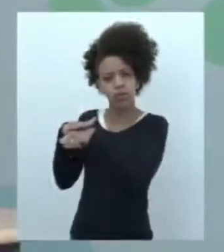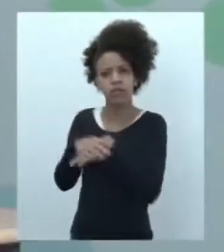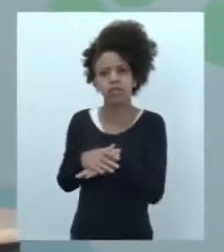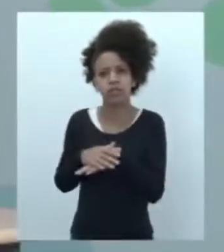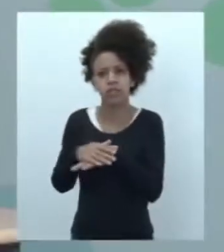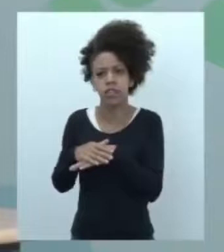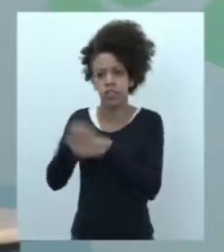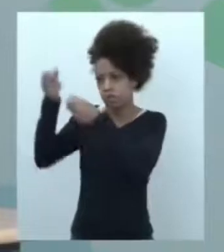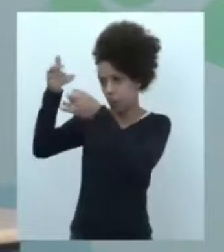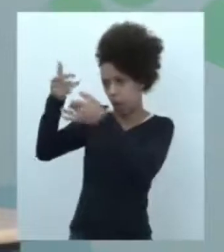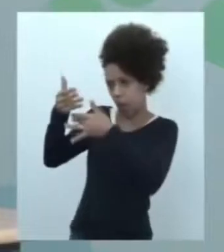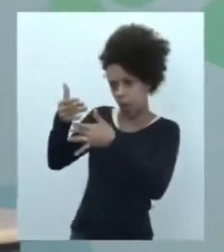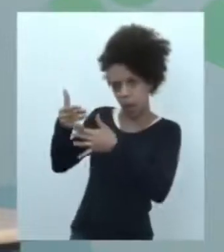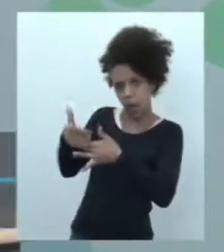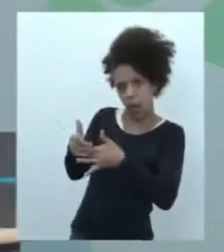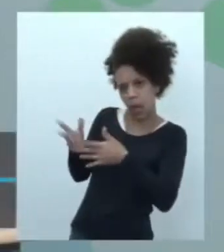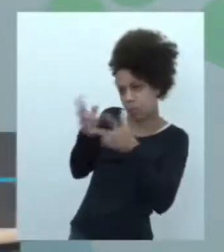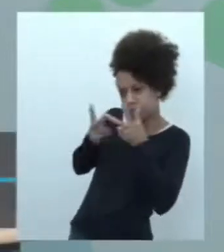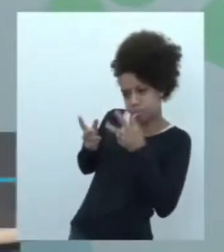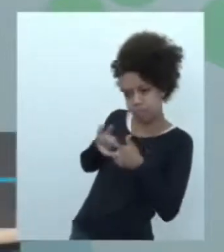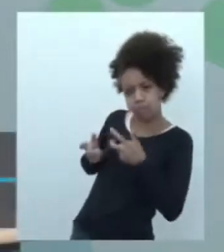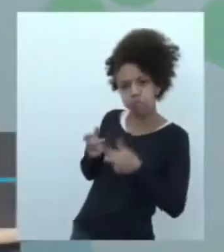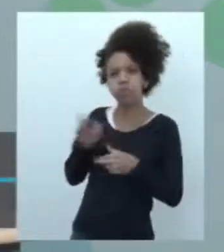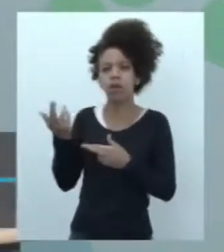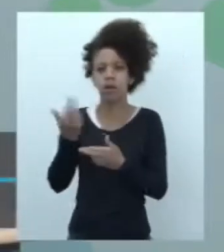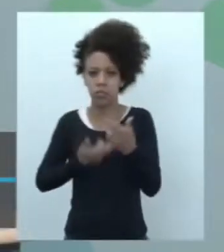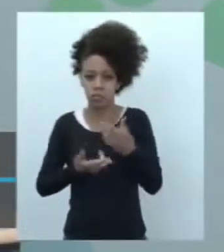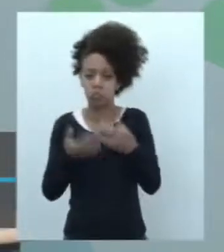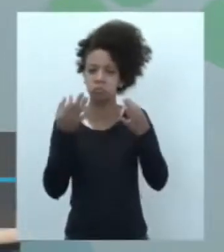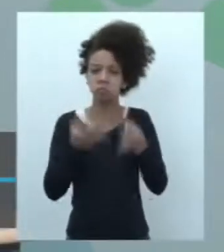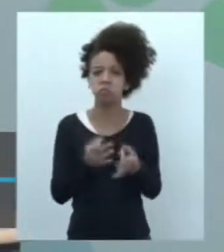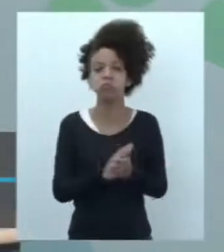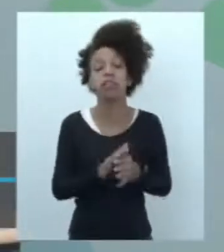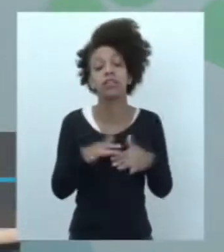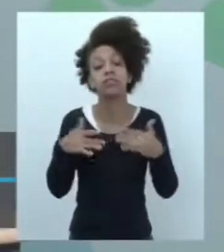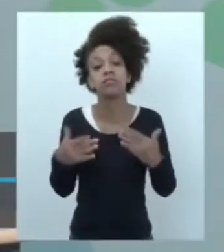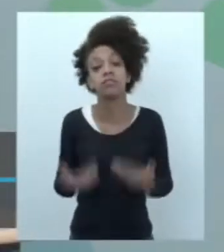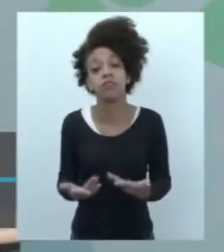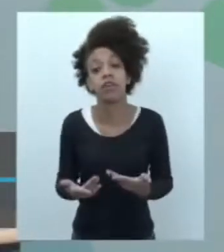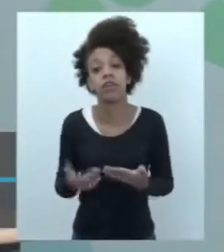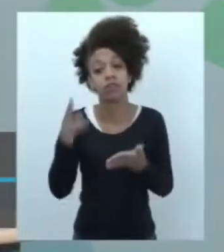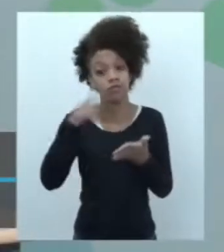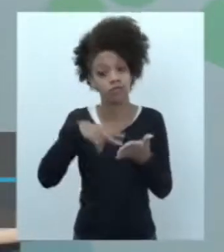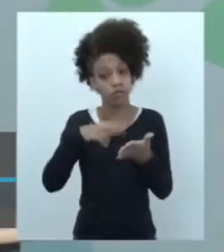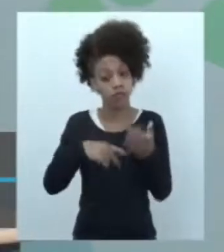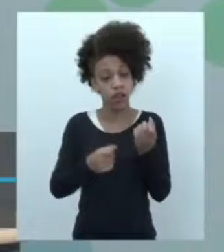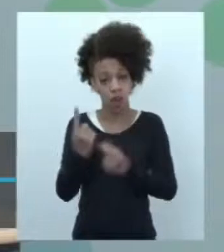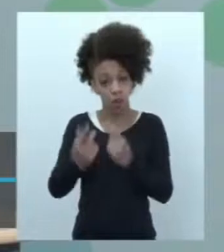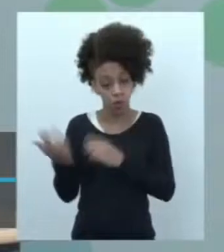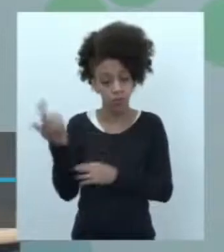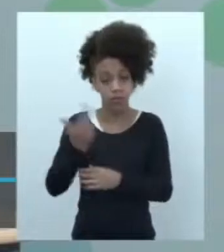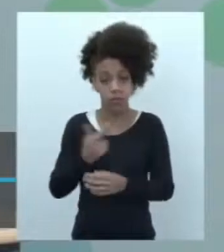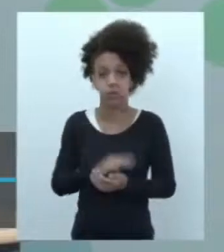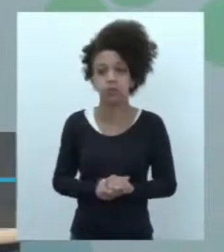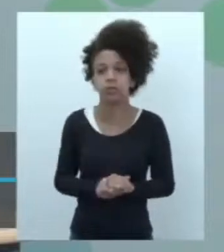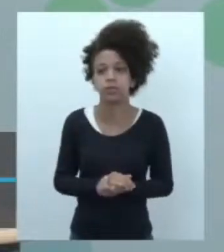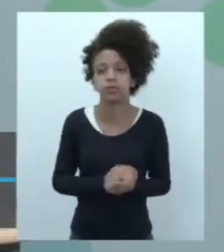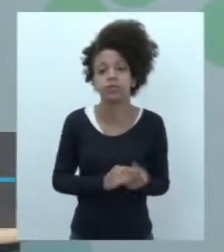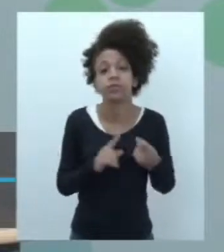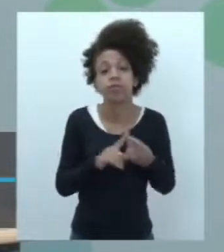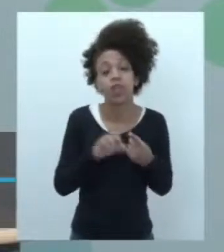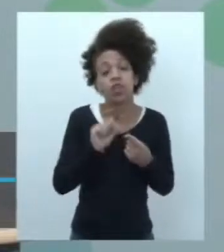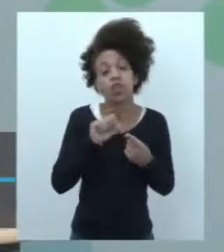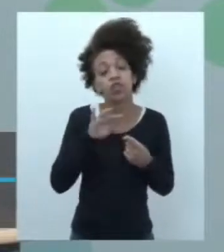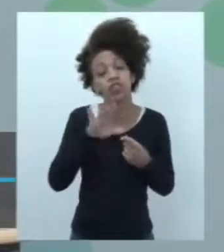filtrar aqui várias respostas super pertinentes, então eu vou fazer a leitura de algumas respostas aqui. A